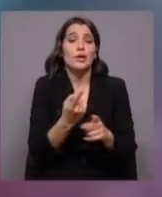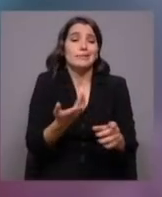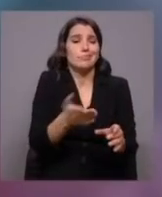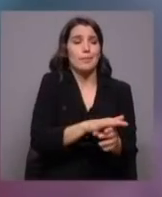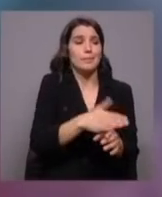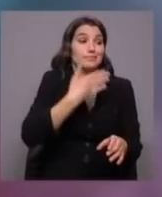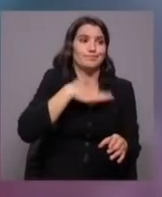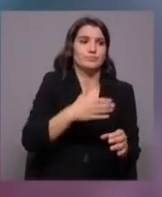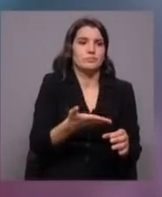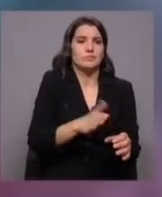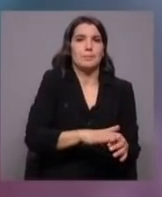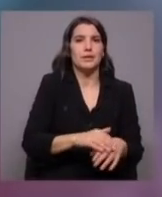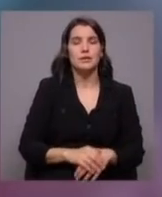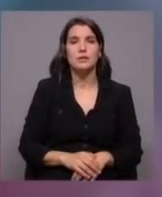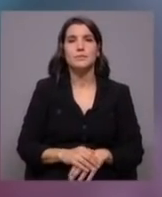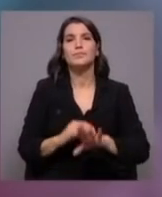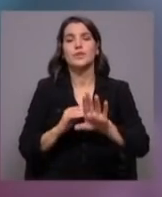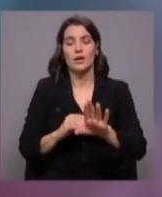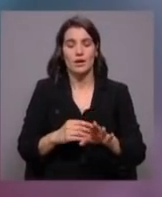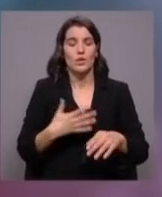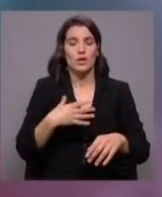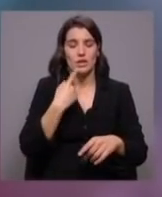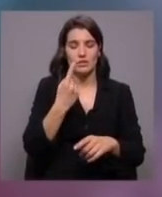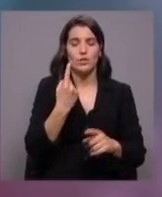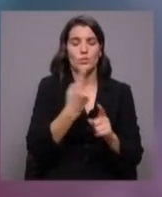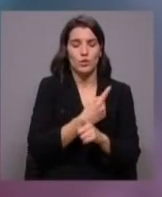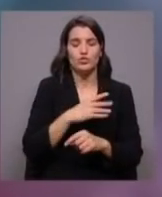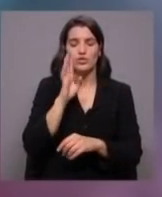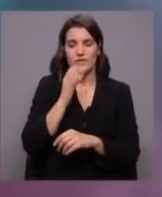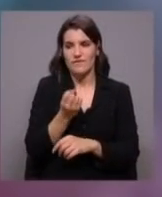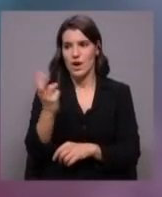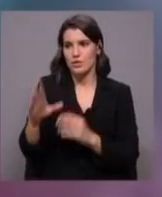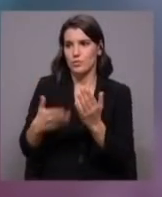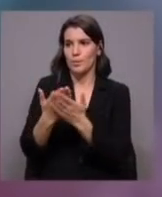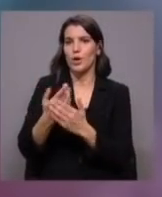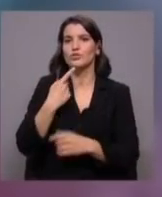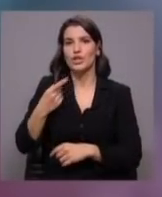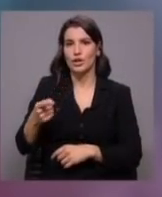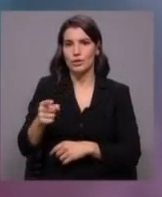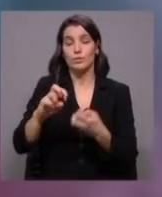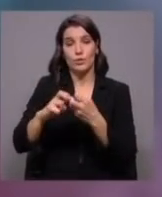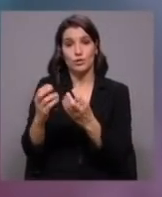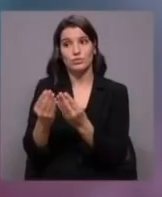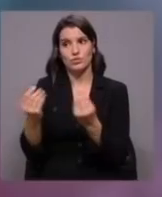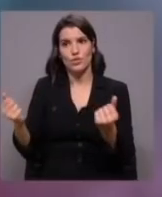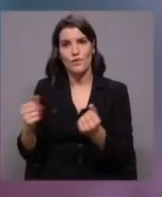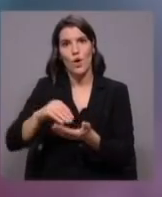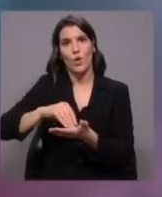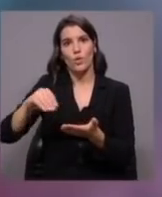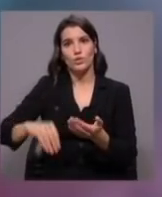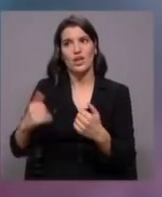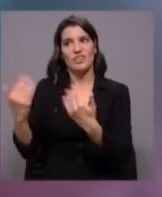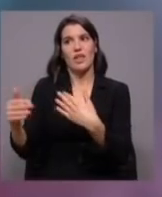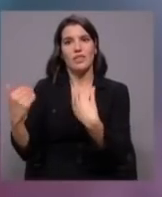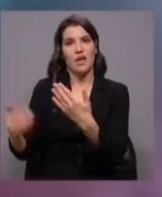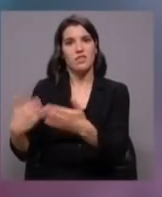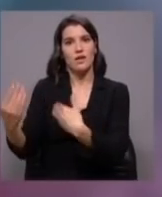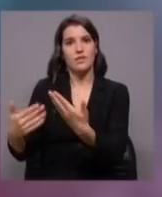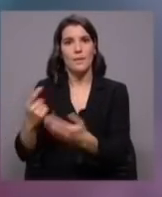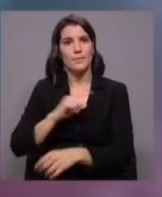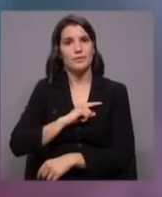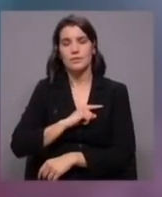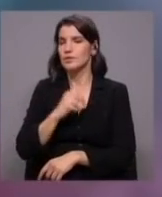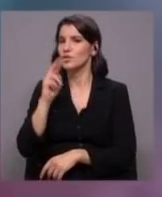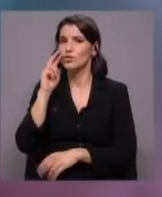para fechar, eu queria fechar, só dizer o seguinte... Eu vi muitas propostas, sim, Dr. Rodrigo, para ultrapassar o problema, contratualizando e dando... Epá, Renato, man, infelizmente